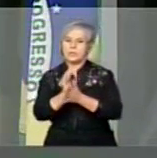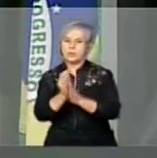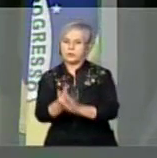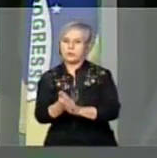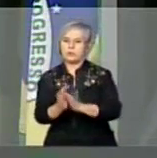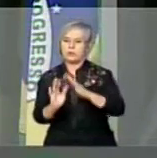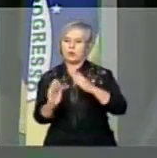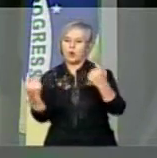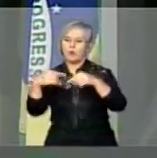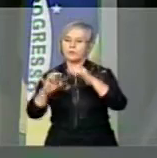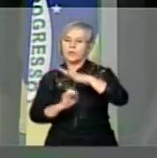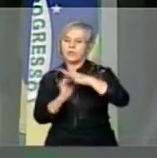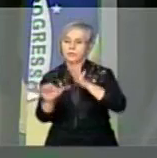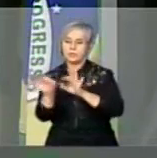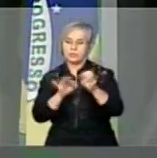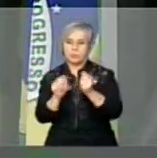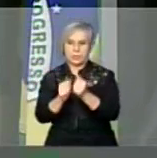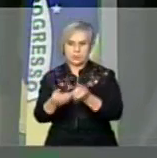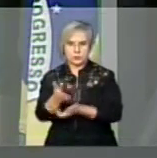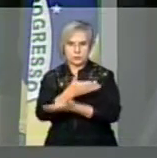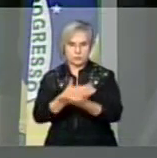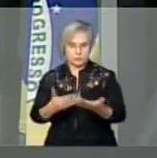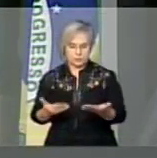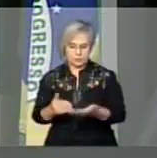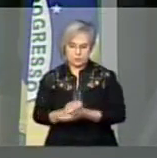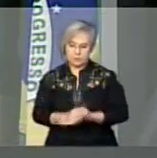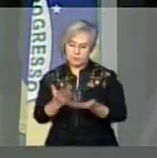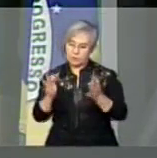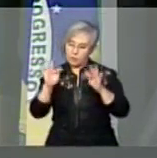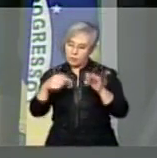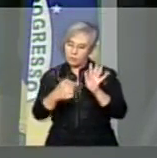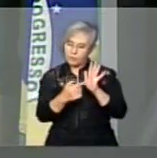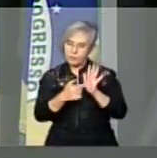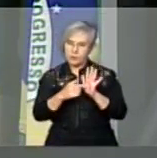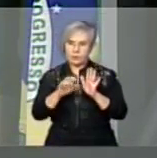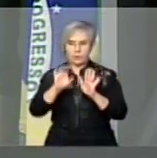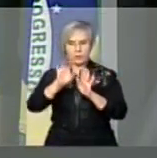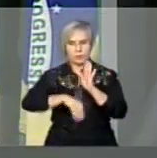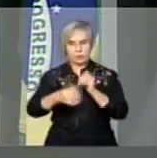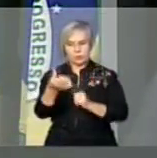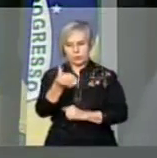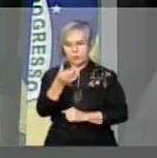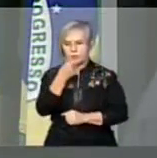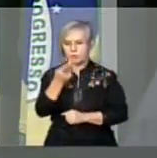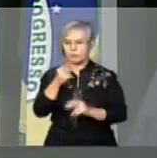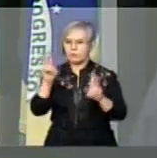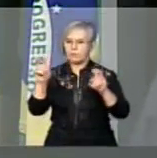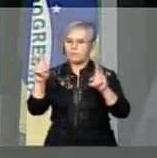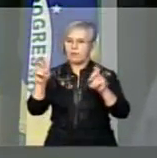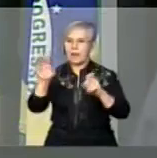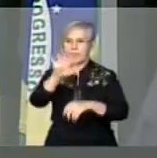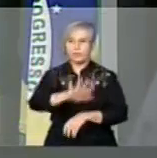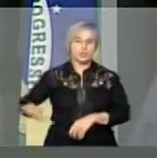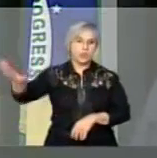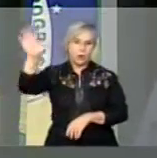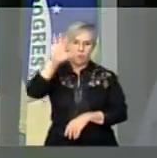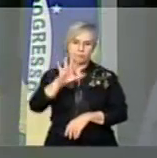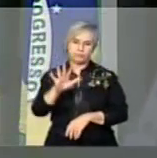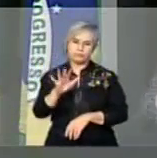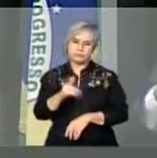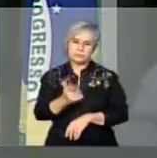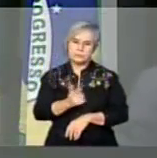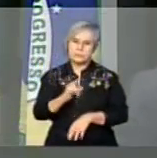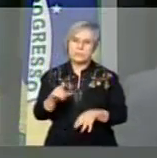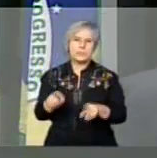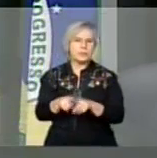às entidades organizadoras. Por fim, o capítulo 6º veicula disposições gerais. Prevê-se, entre